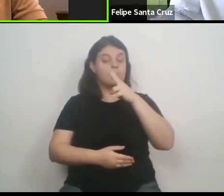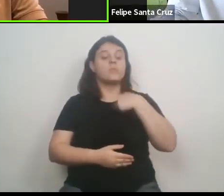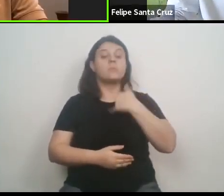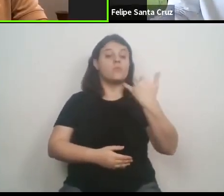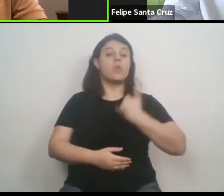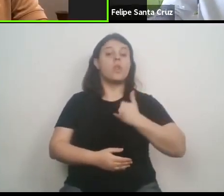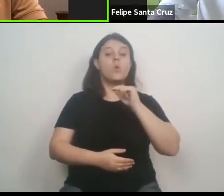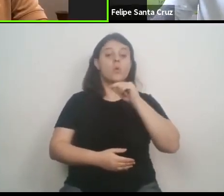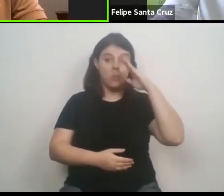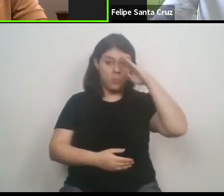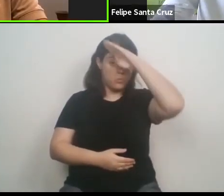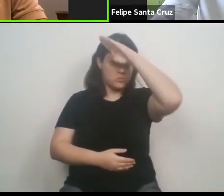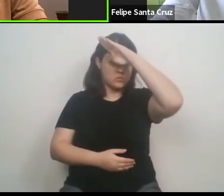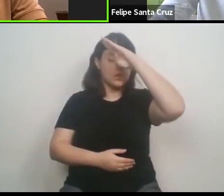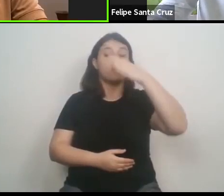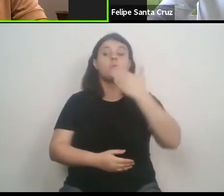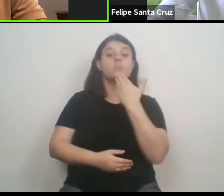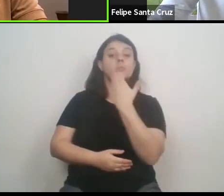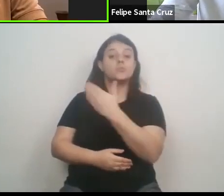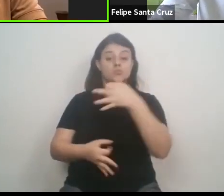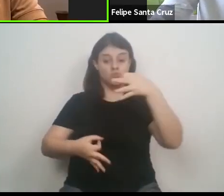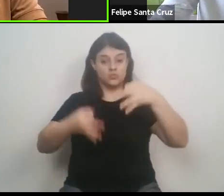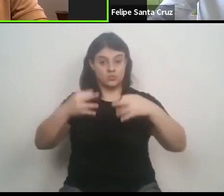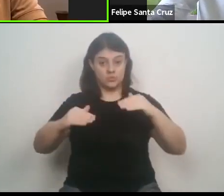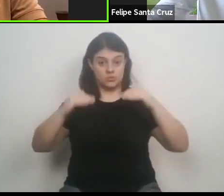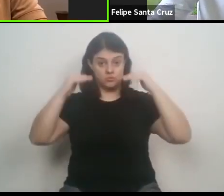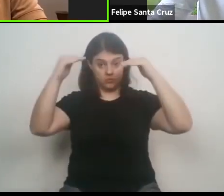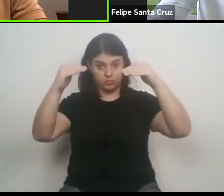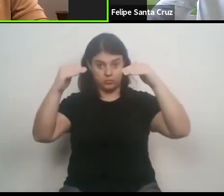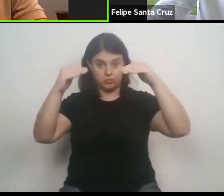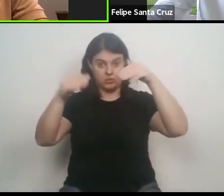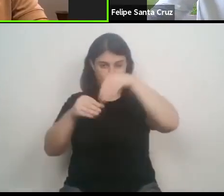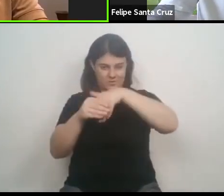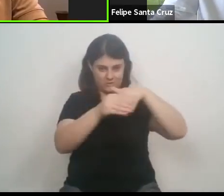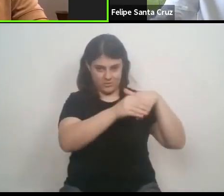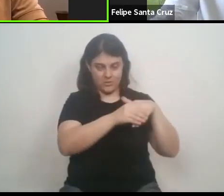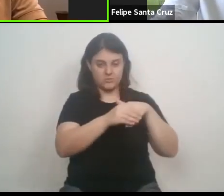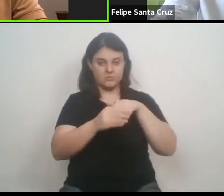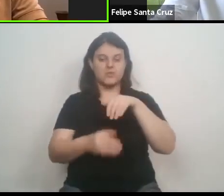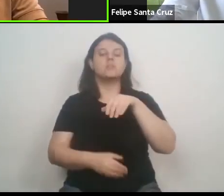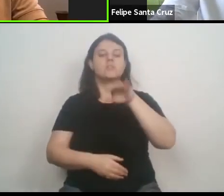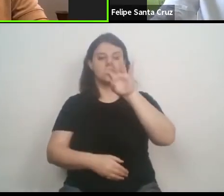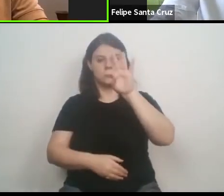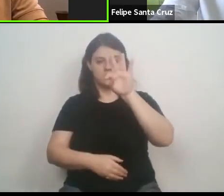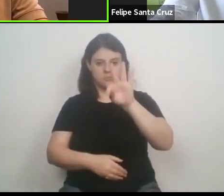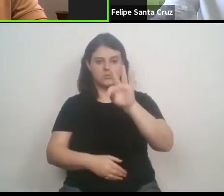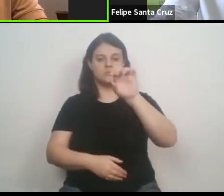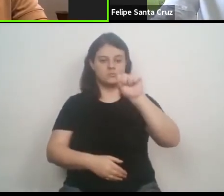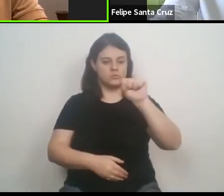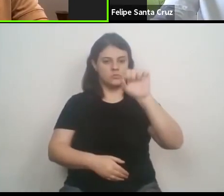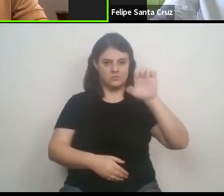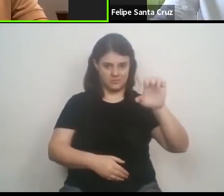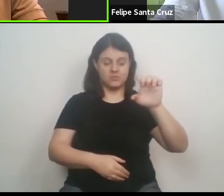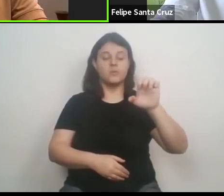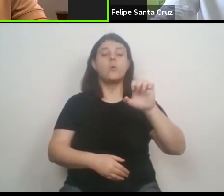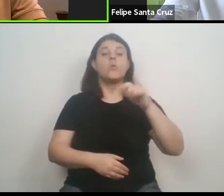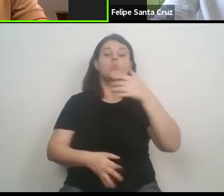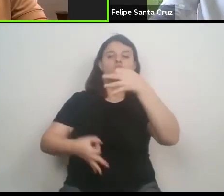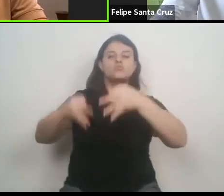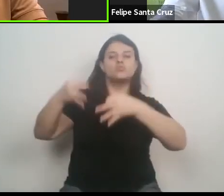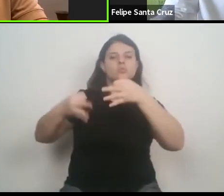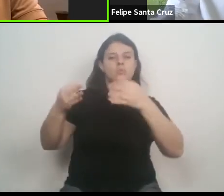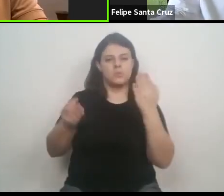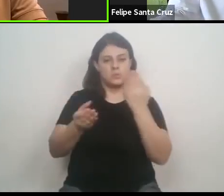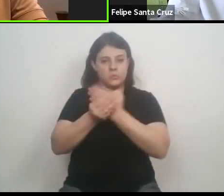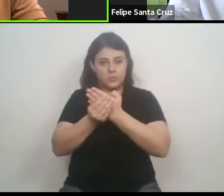Bolsonaro teria pedido para o Tribunal Superior Eleitoral, no julgamento dos